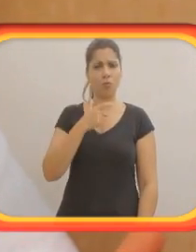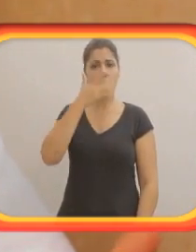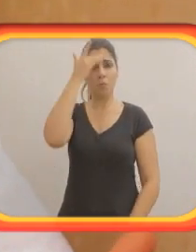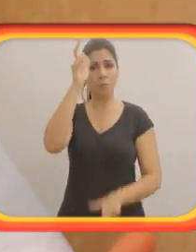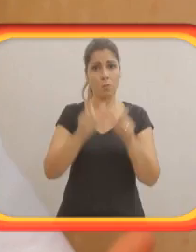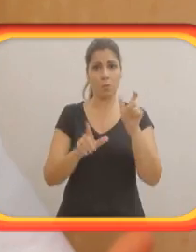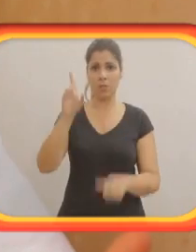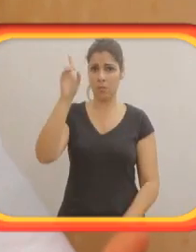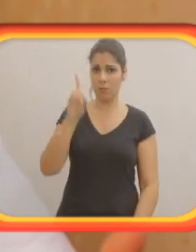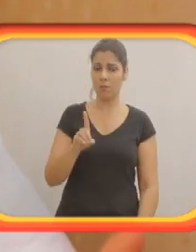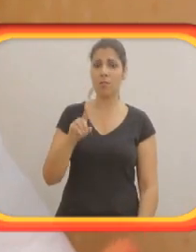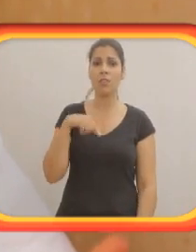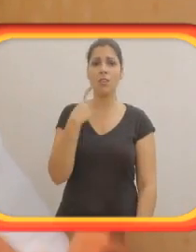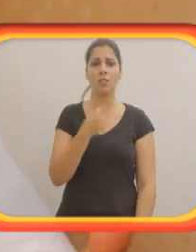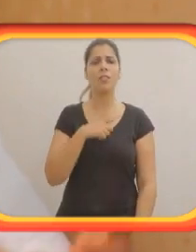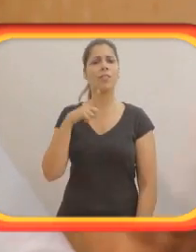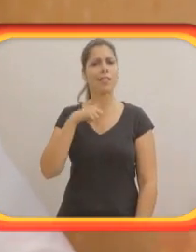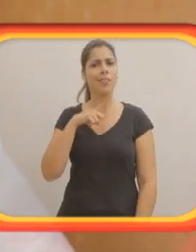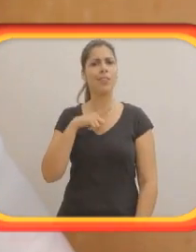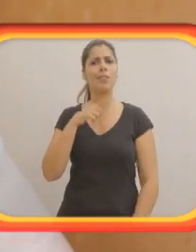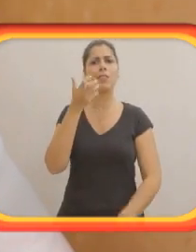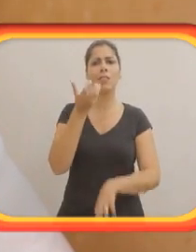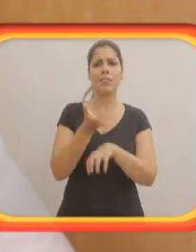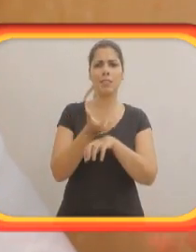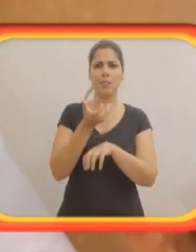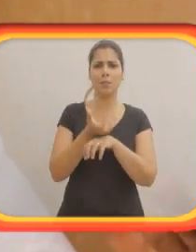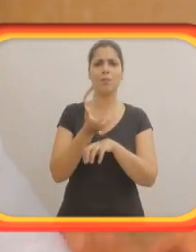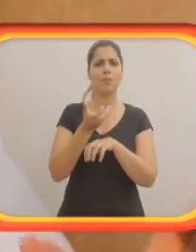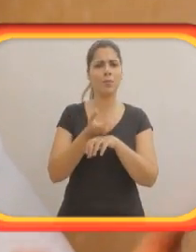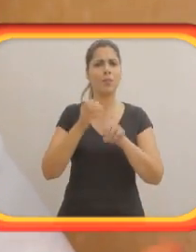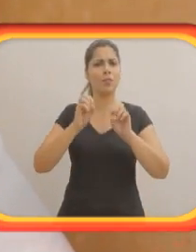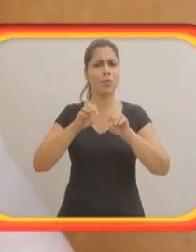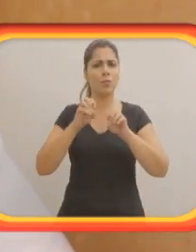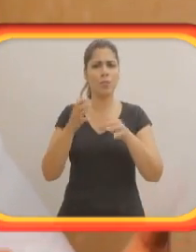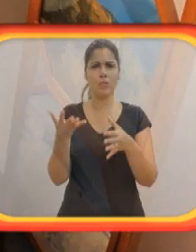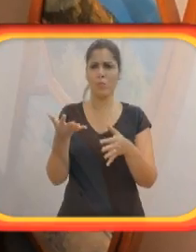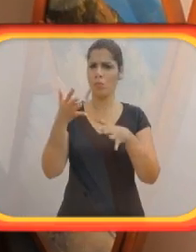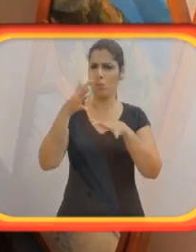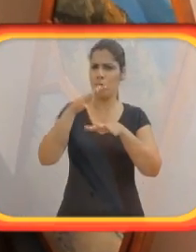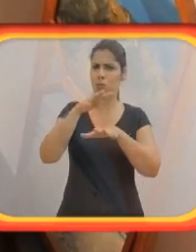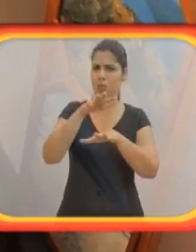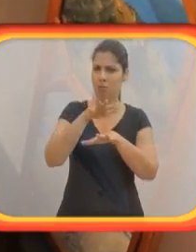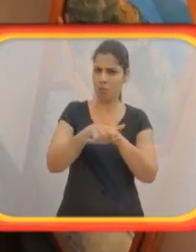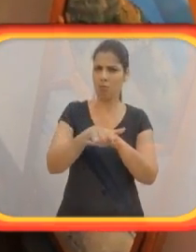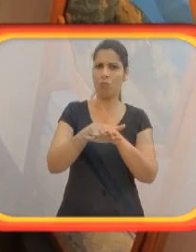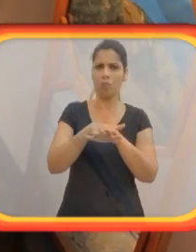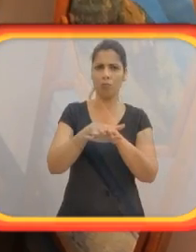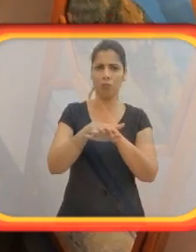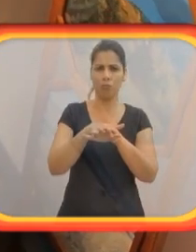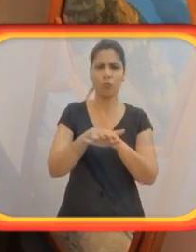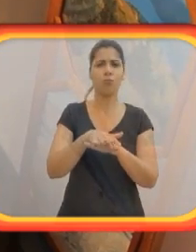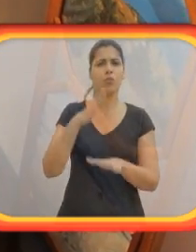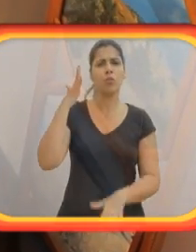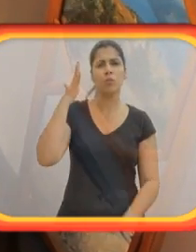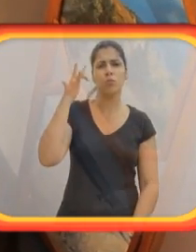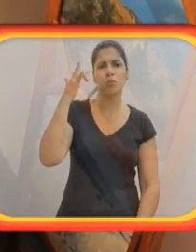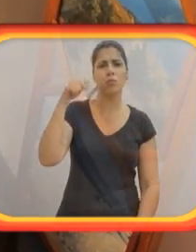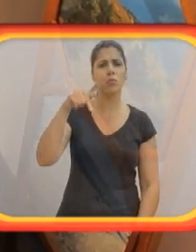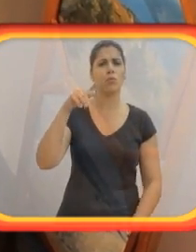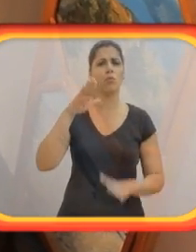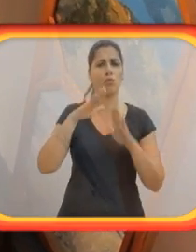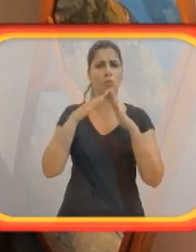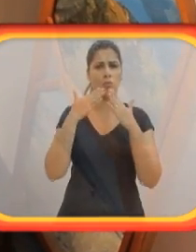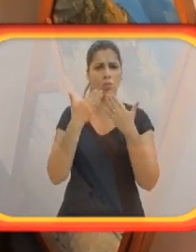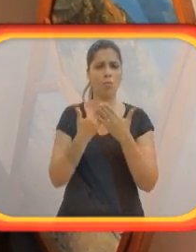despertar o aluno de graduação para o direito de cidadão da pessoa com deficiência. A gente tem uma